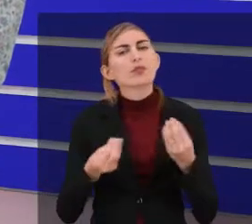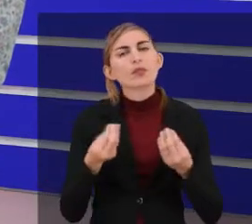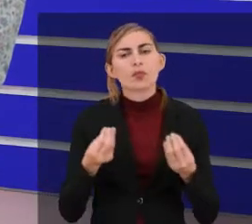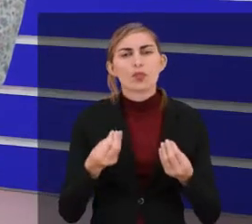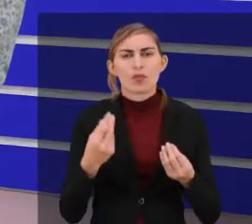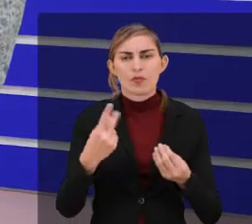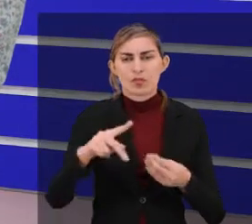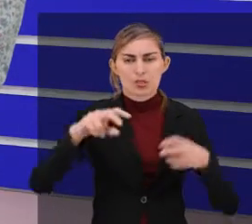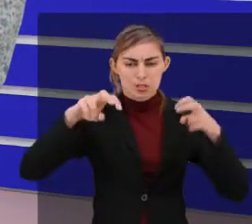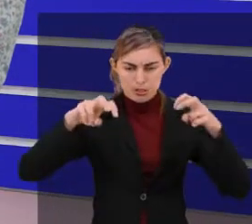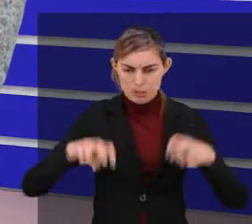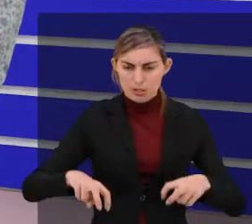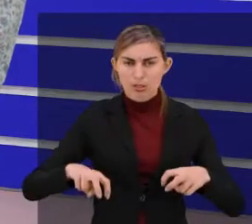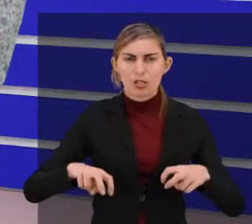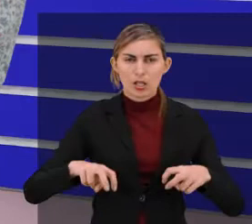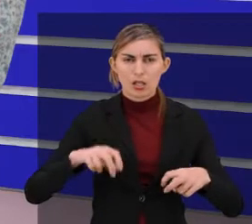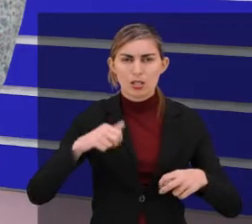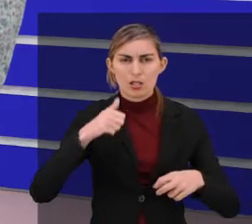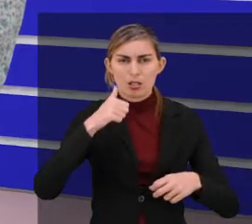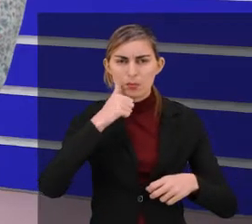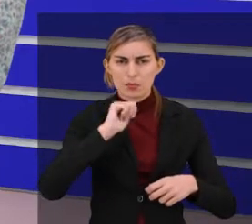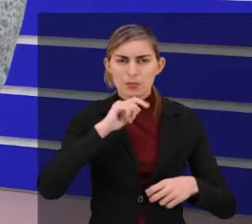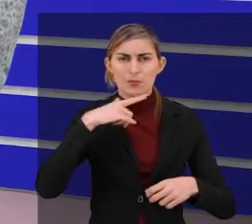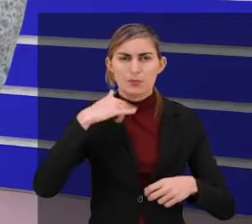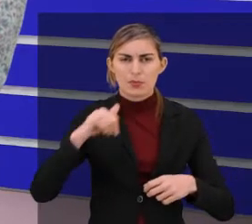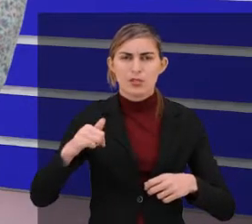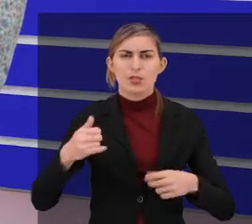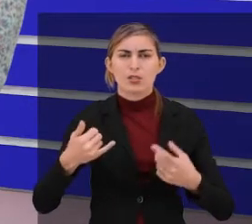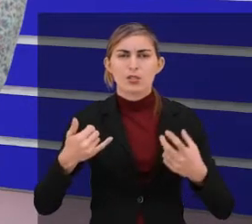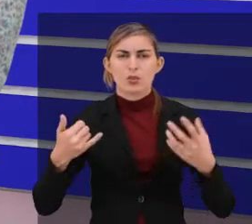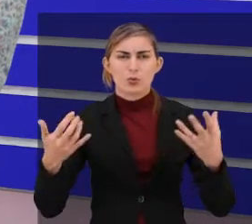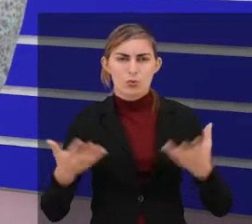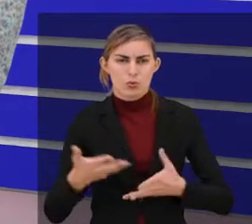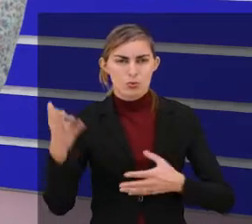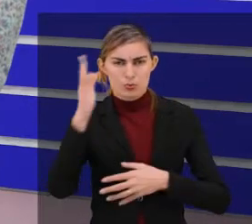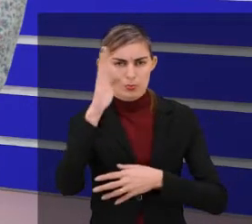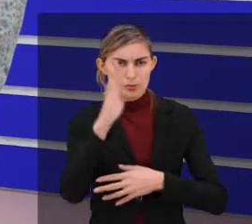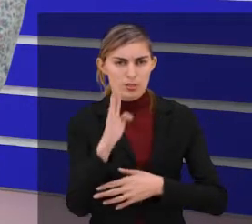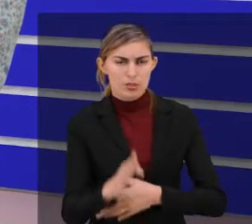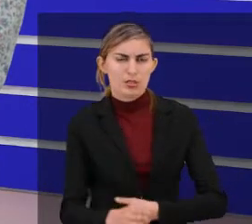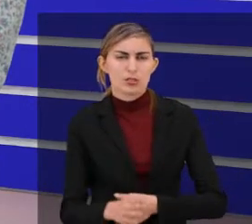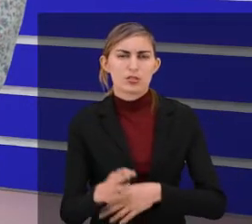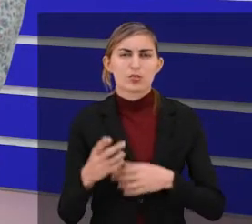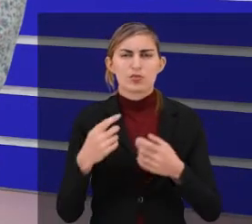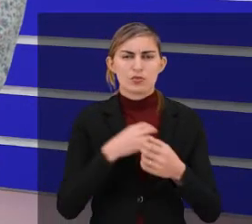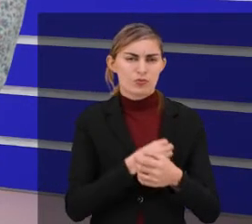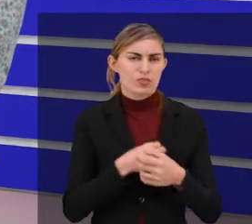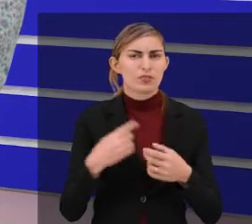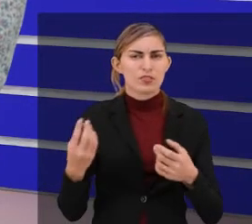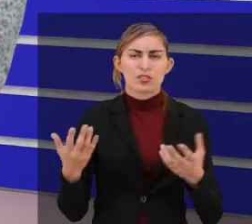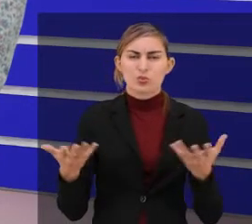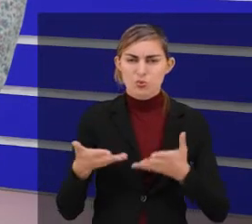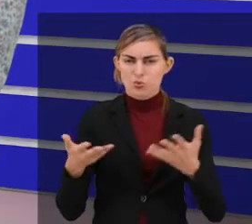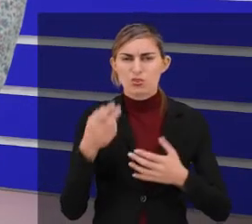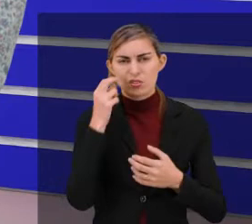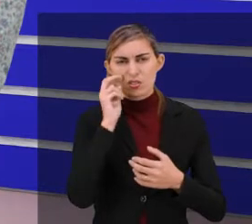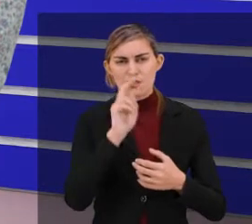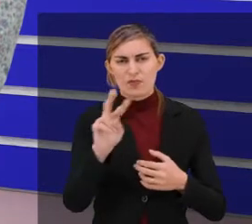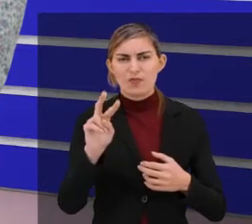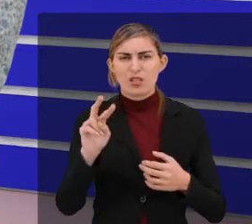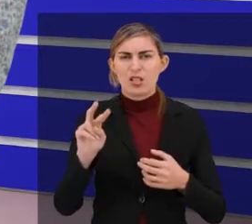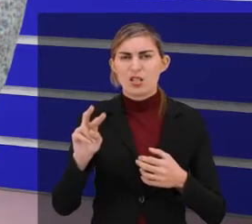é você sentar com os pares e negociar. Hoje no Brasil nós estamos vivendo uma situação de